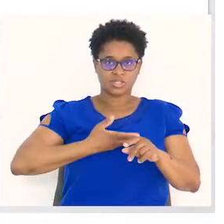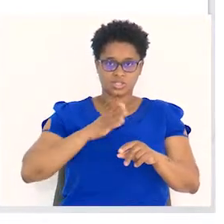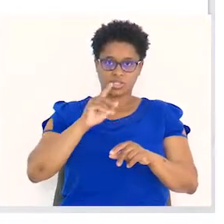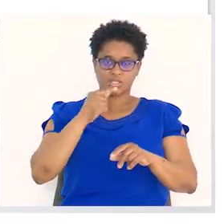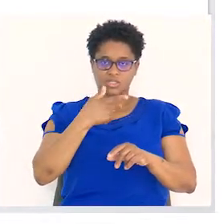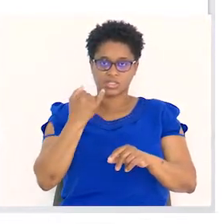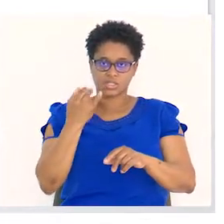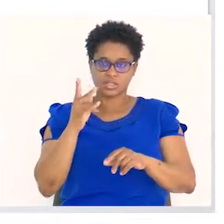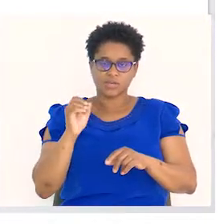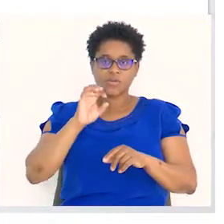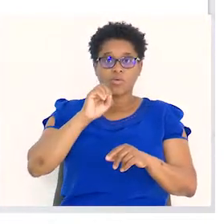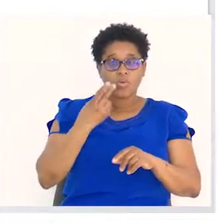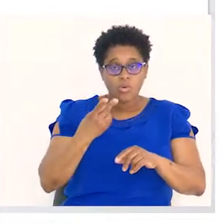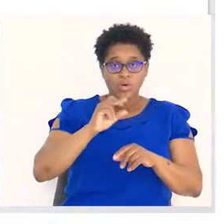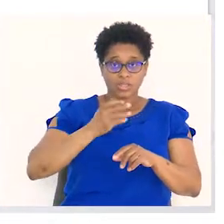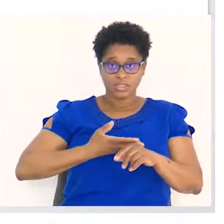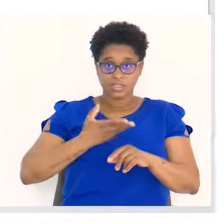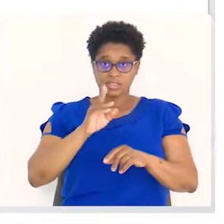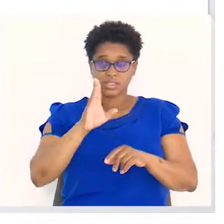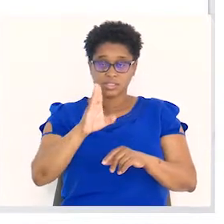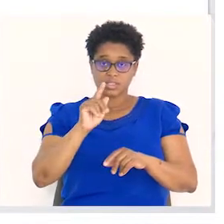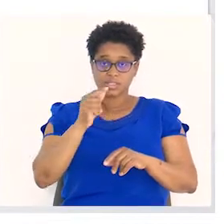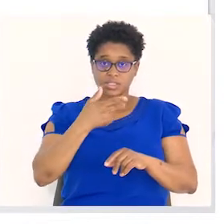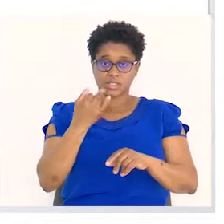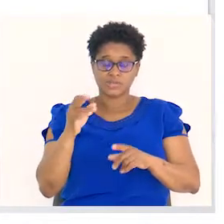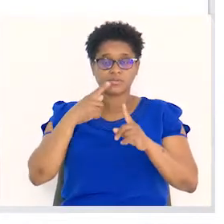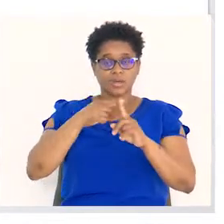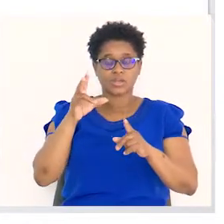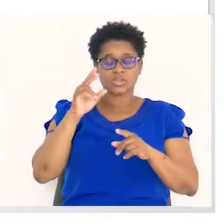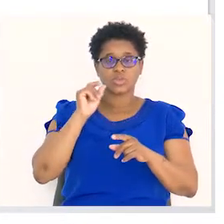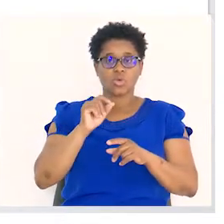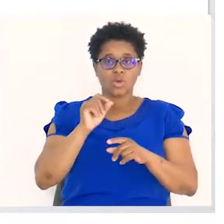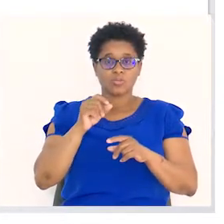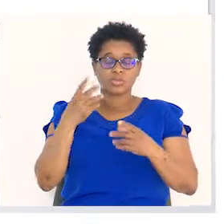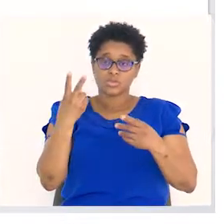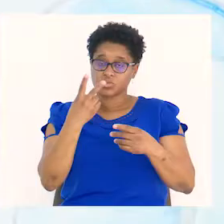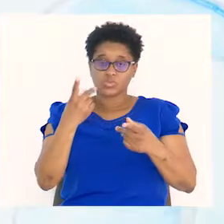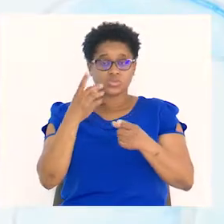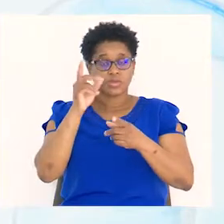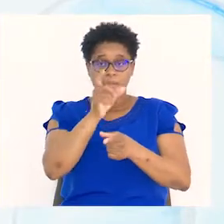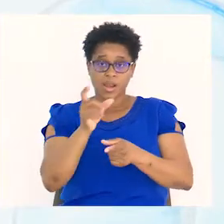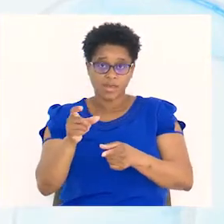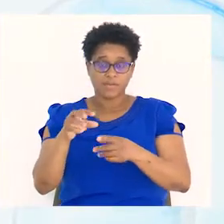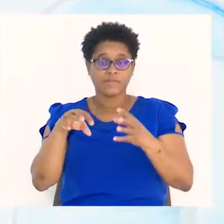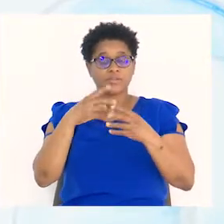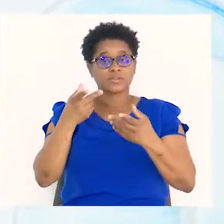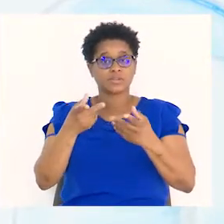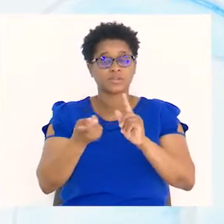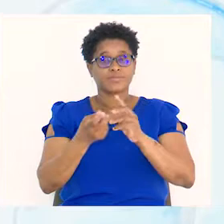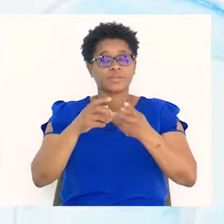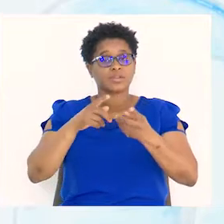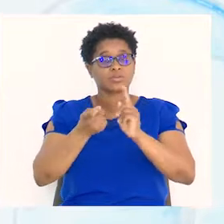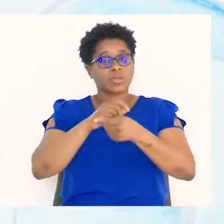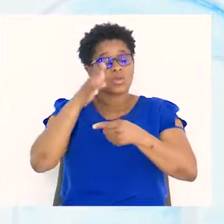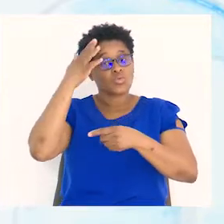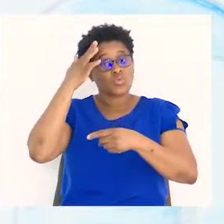mais nome. Ambos os elementos flexionam em número. Tu tens um nome, classe,